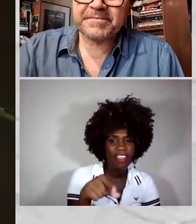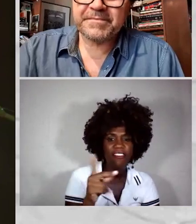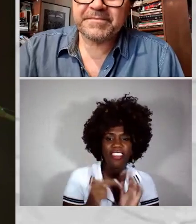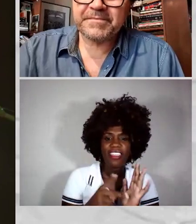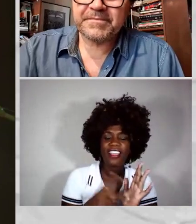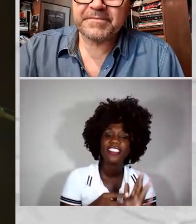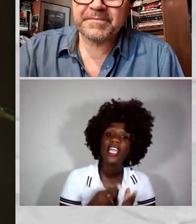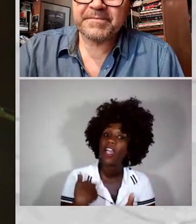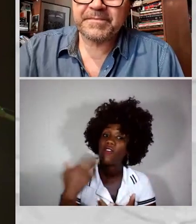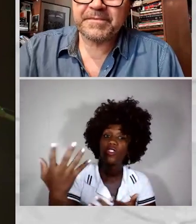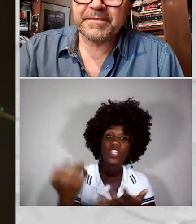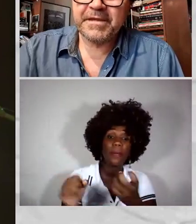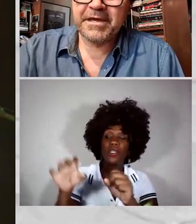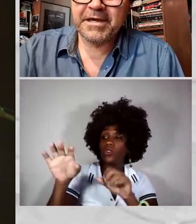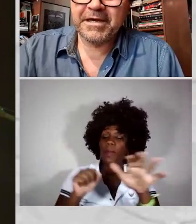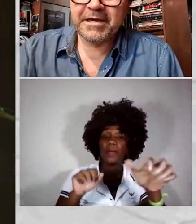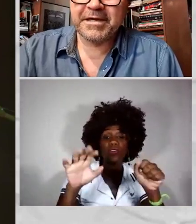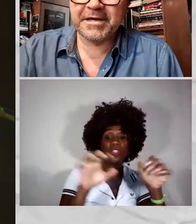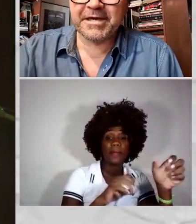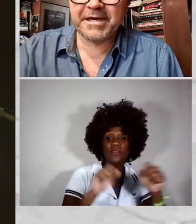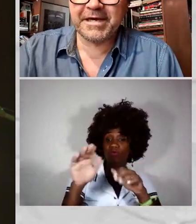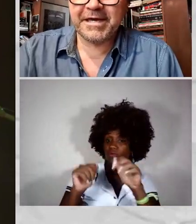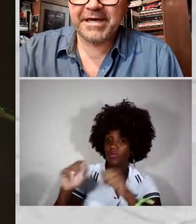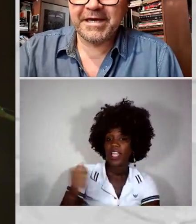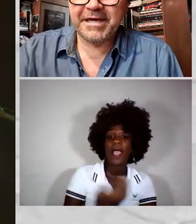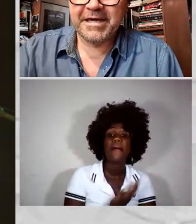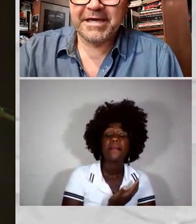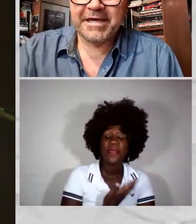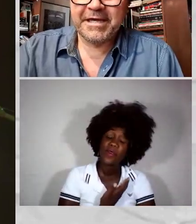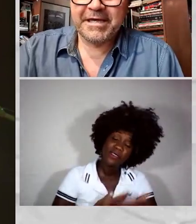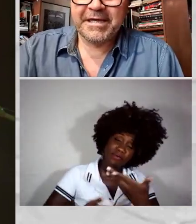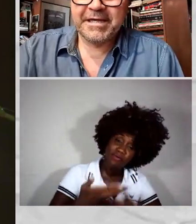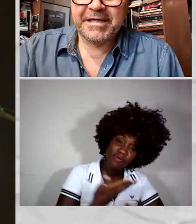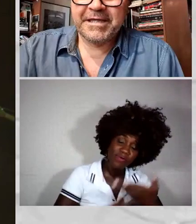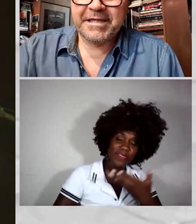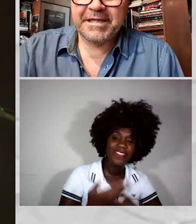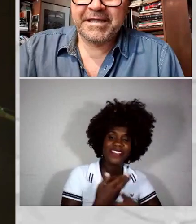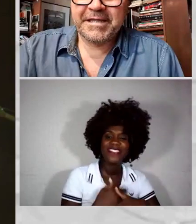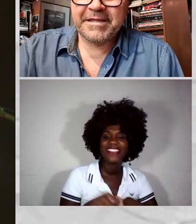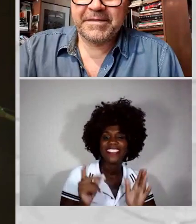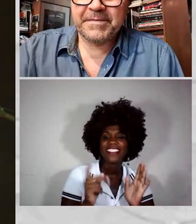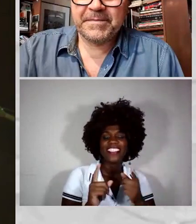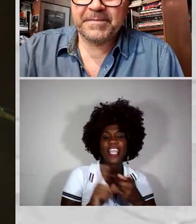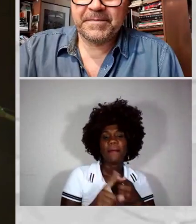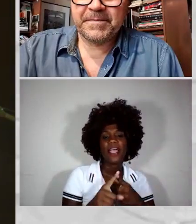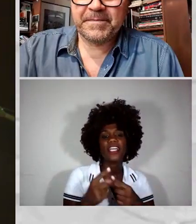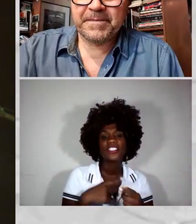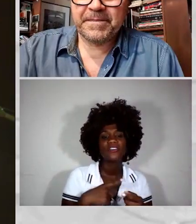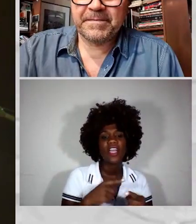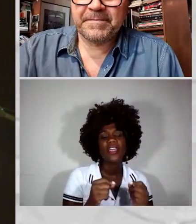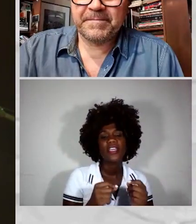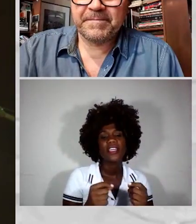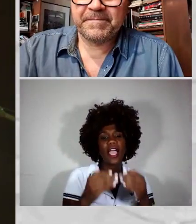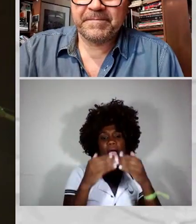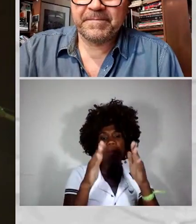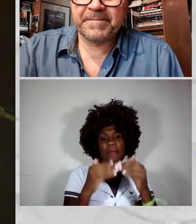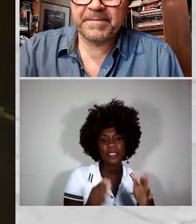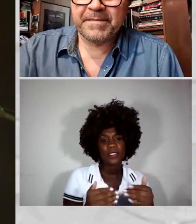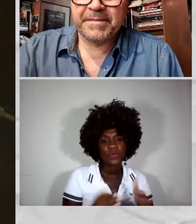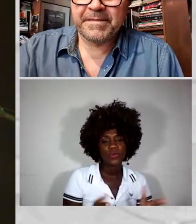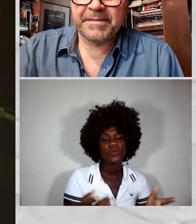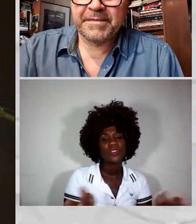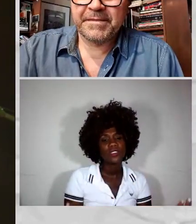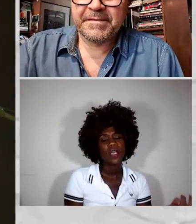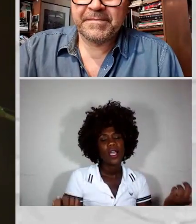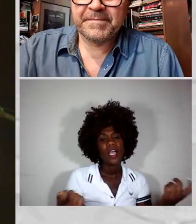eu vou chamando os amigos, porque é assim que a gente vai tentando construir e vai, de alguma forma, abrindo um pouco